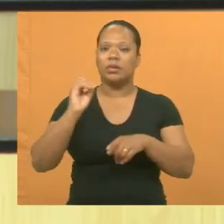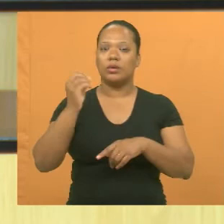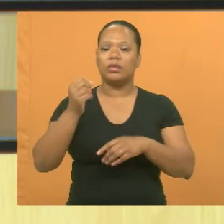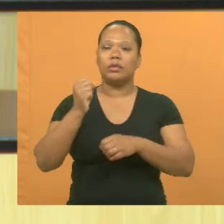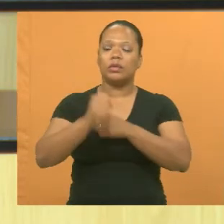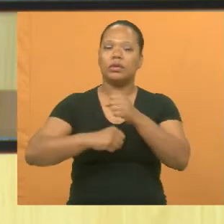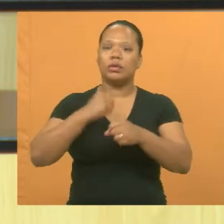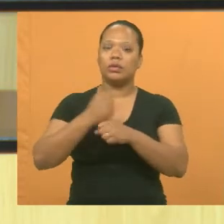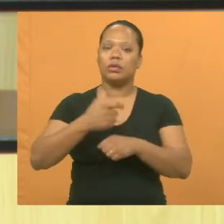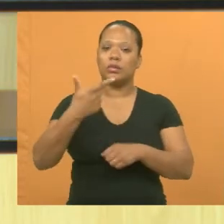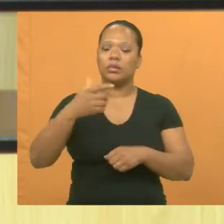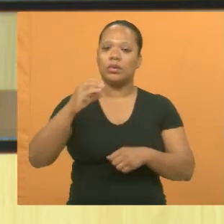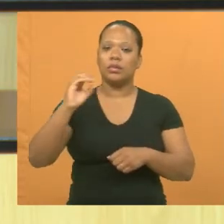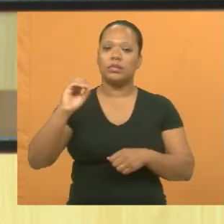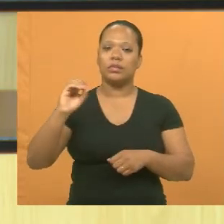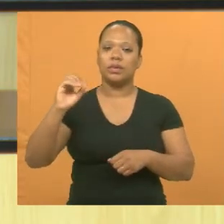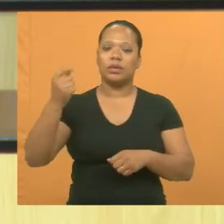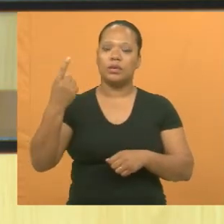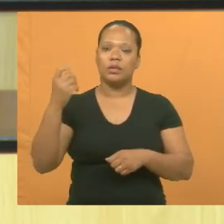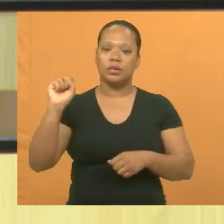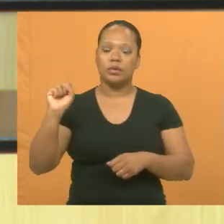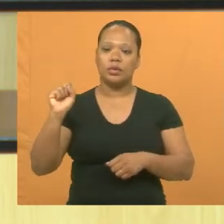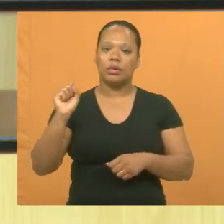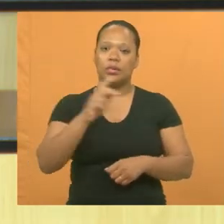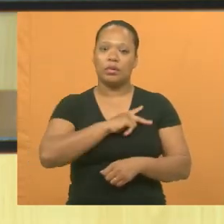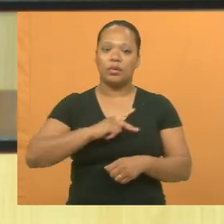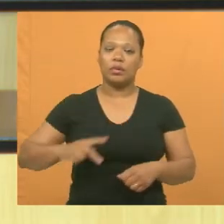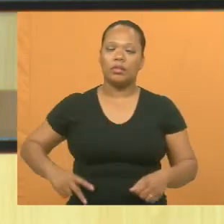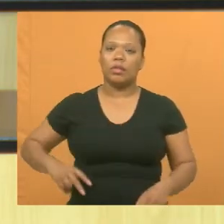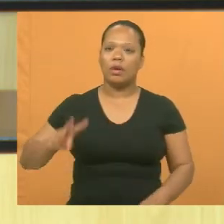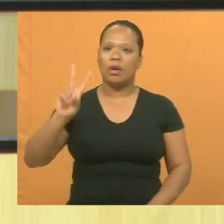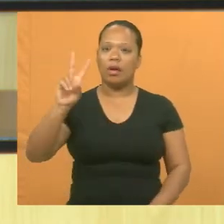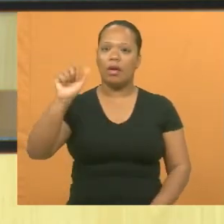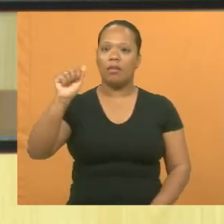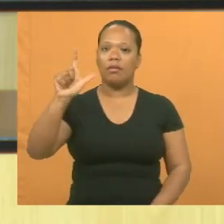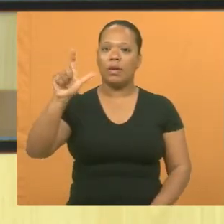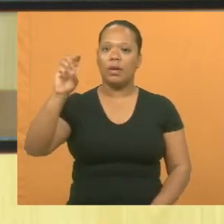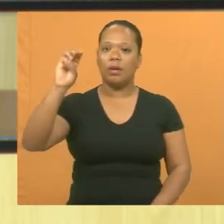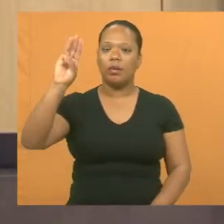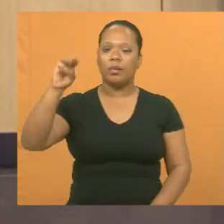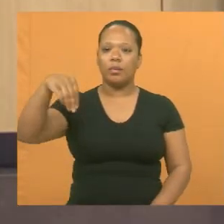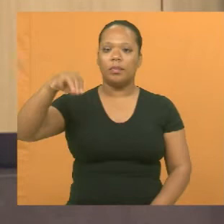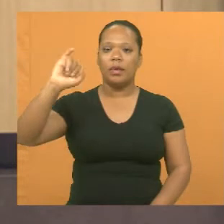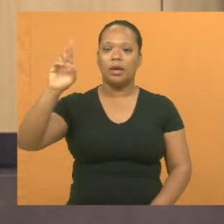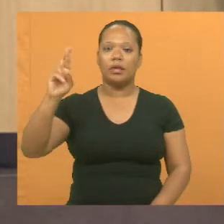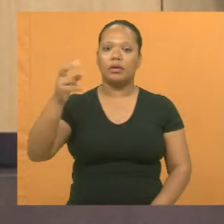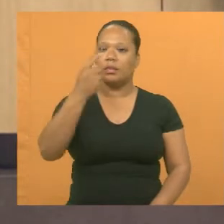Autoria, vereador Valmir do Parque Meia Lua. Senhorita Presidente, foi solicitado votação.